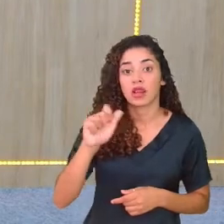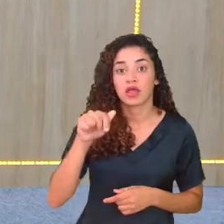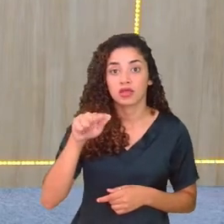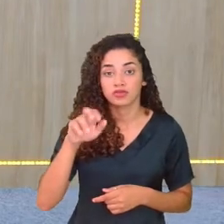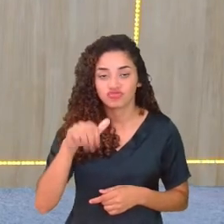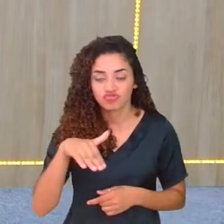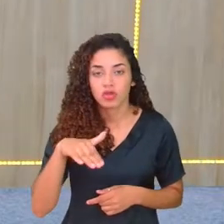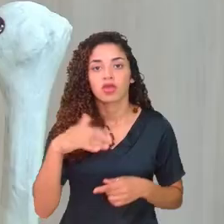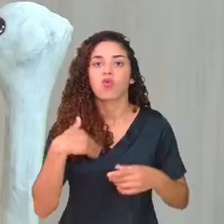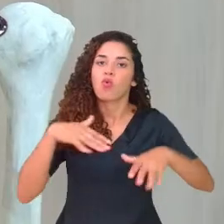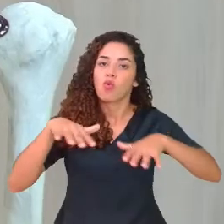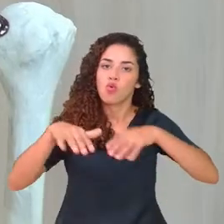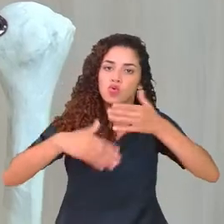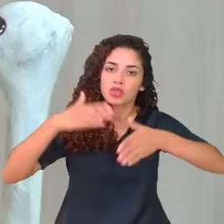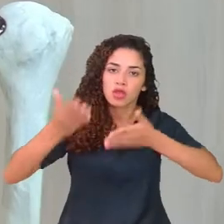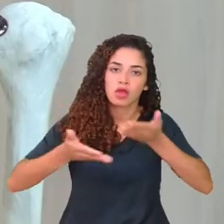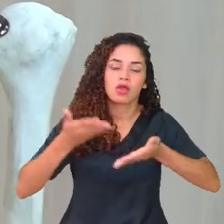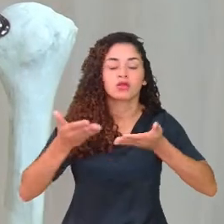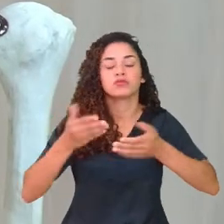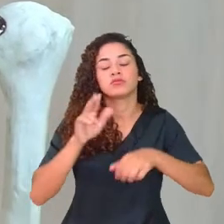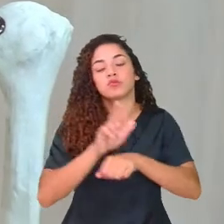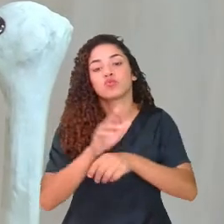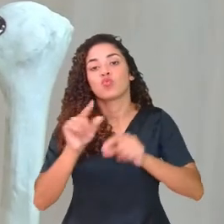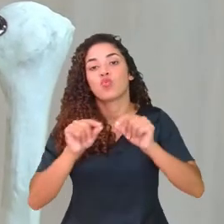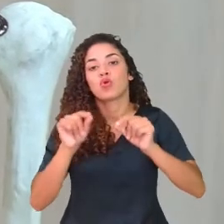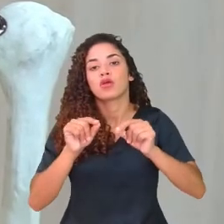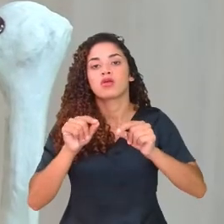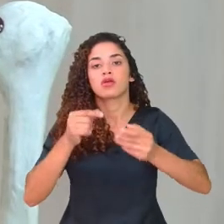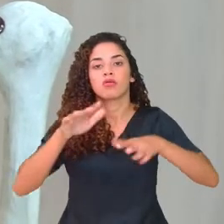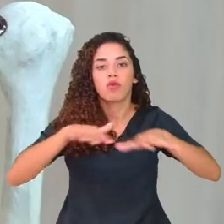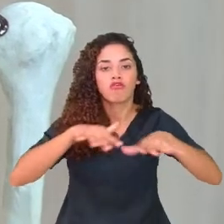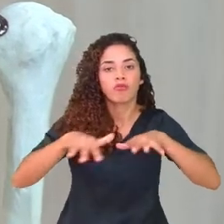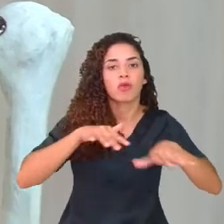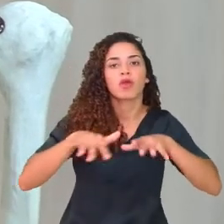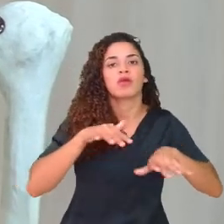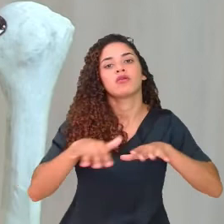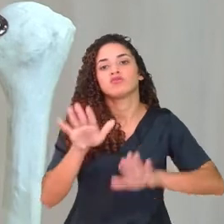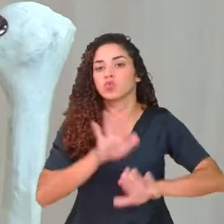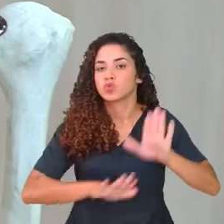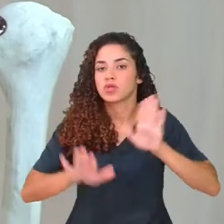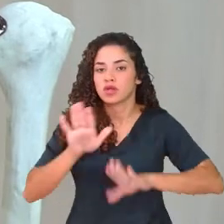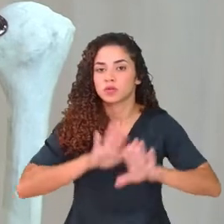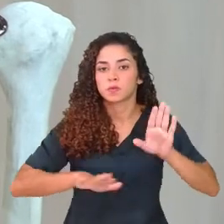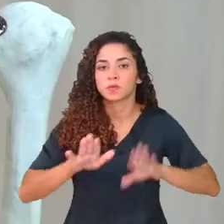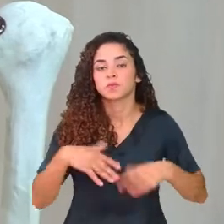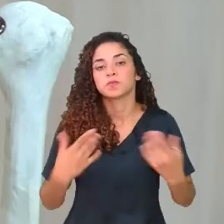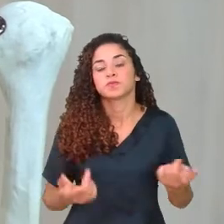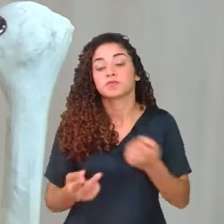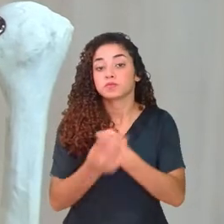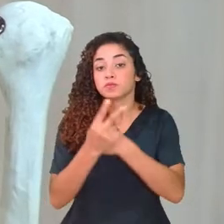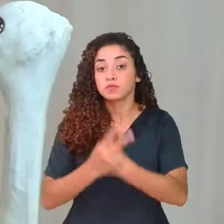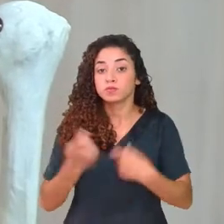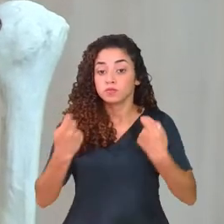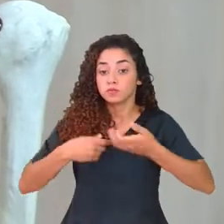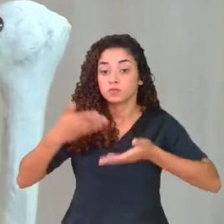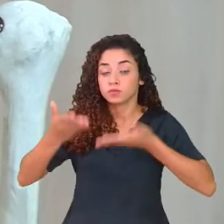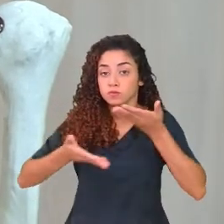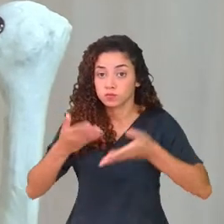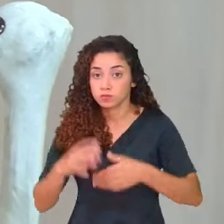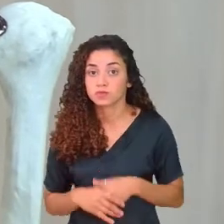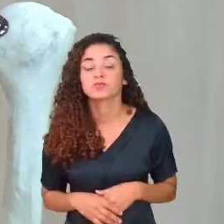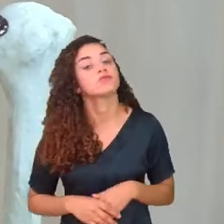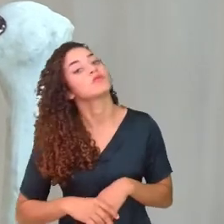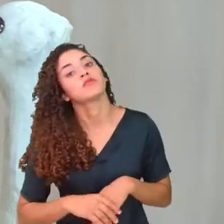nos movimentos, porque essa proteção, ela precisa ser bem cuidada. Aqui, como eu falei para vocês, né? A caixa